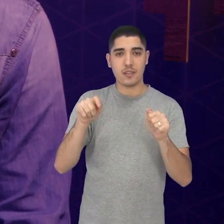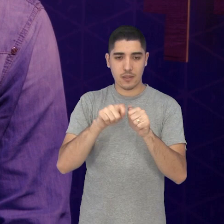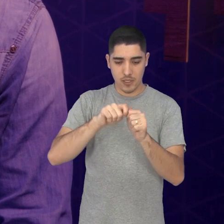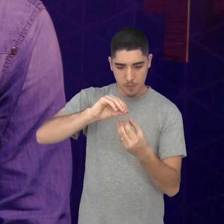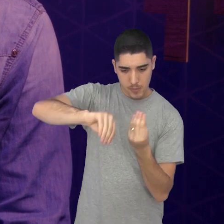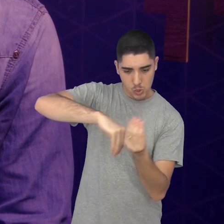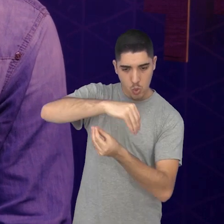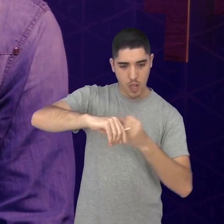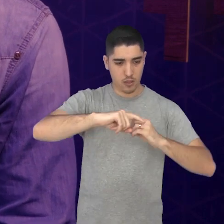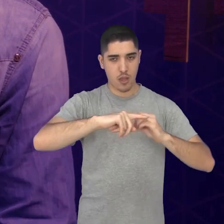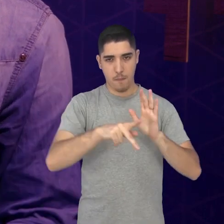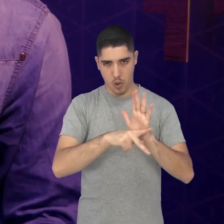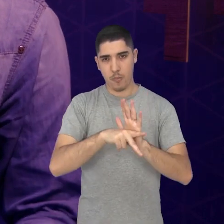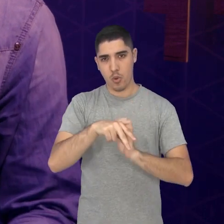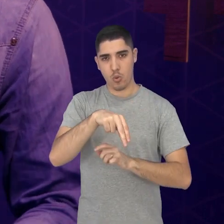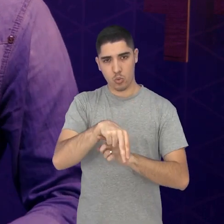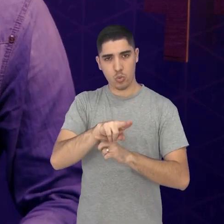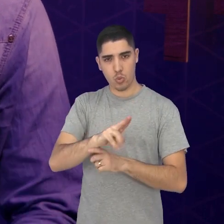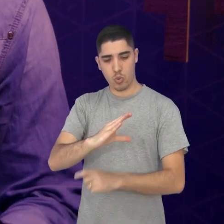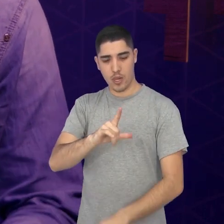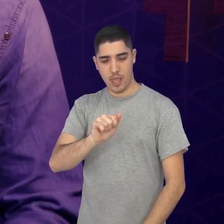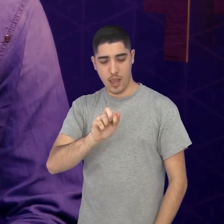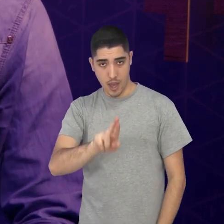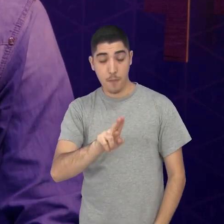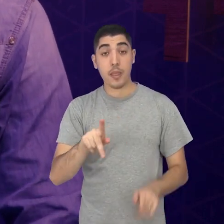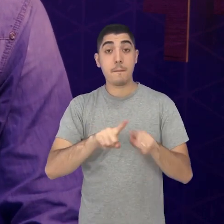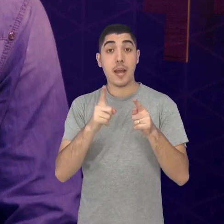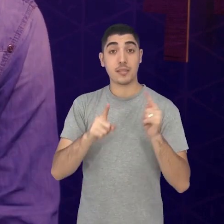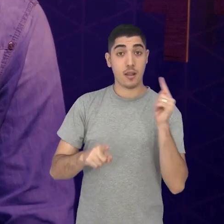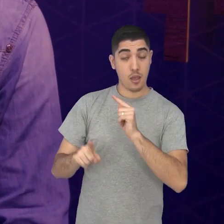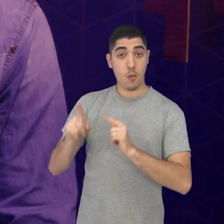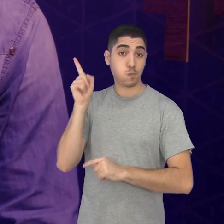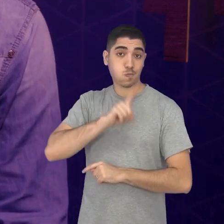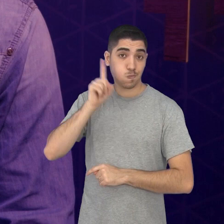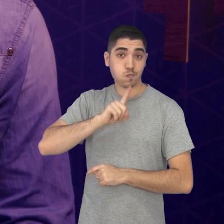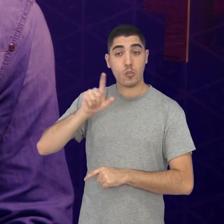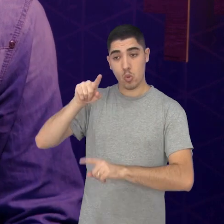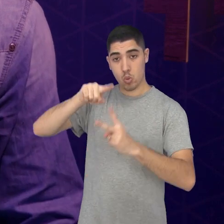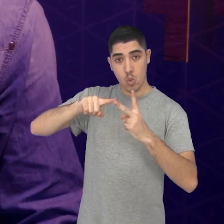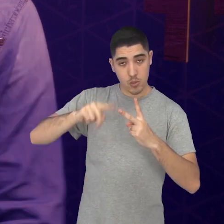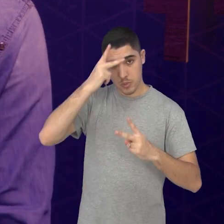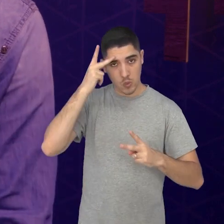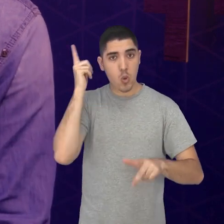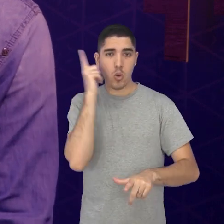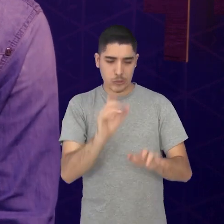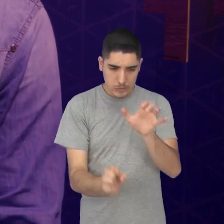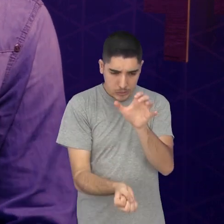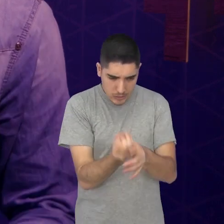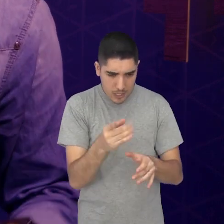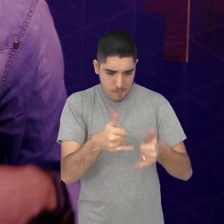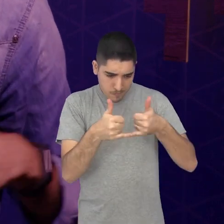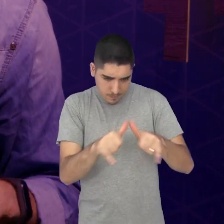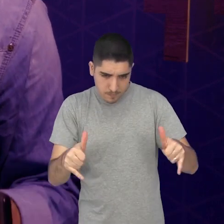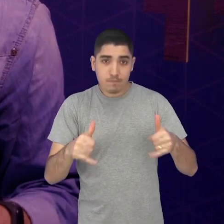nuclear. Mas cientistas dos Estados Unidos conseguiram produzir energia a partir da fusão nuclear. Olha